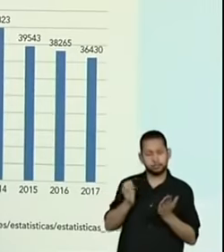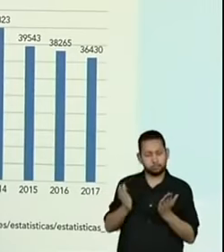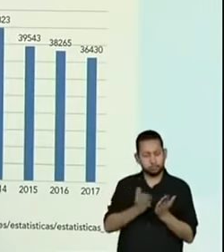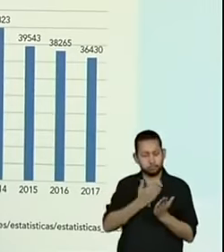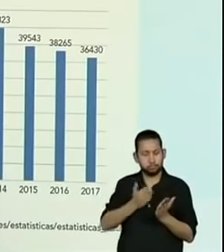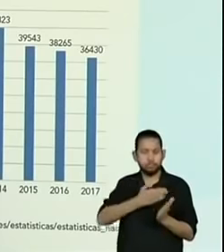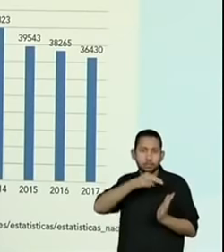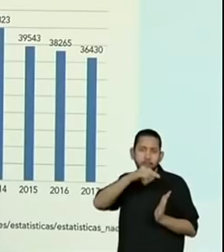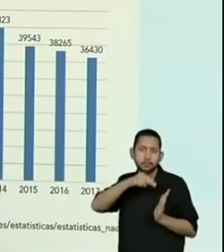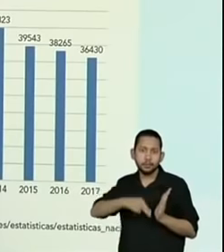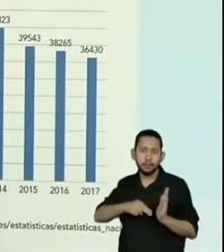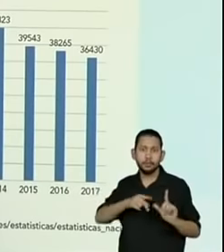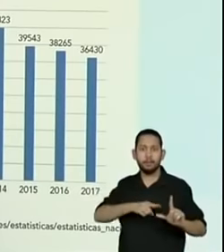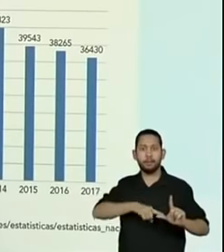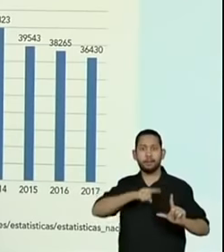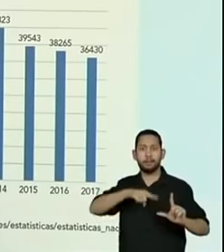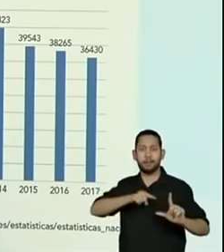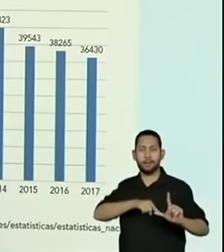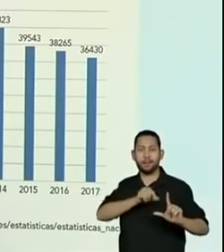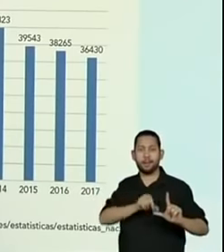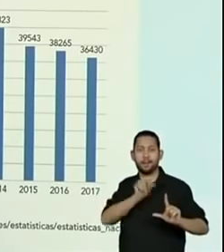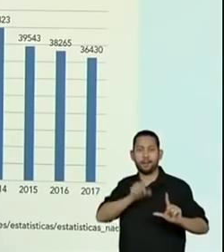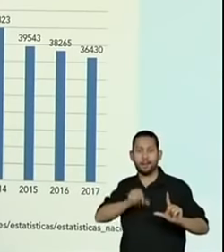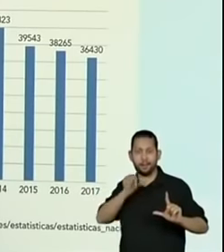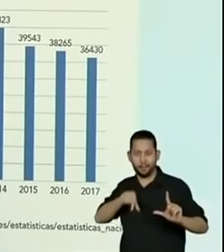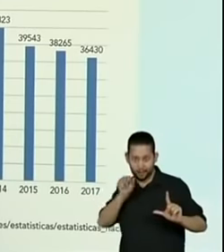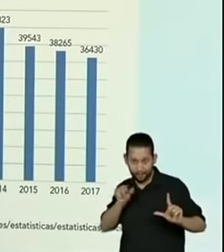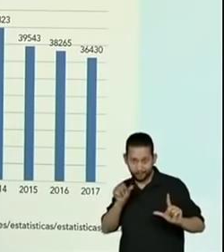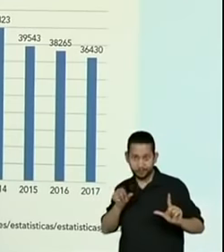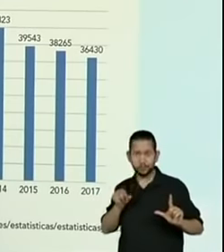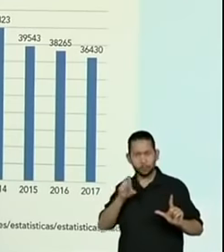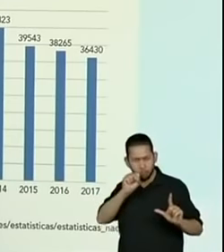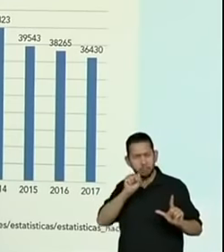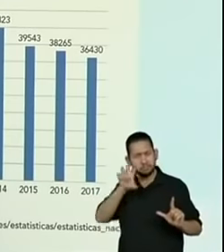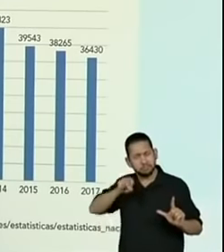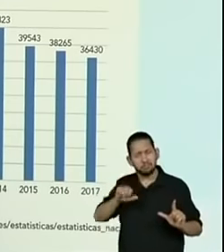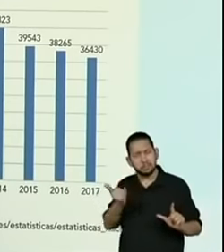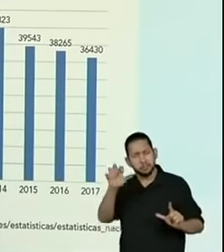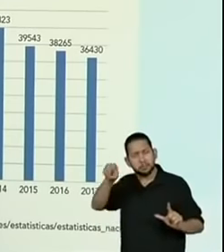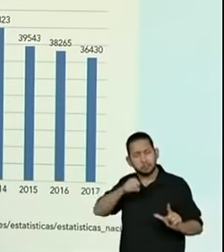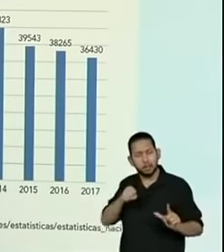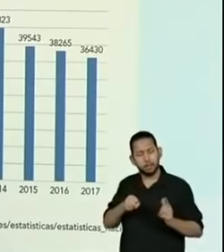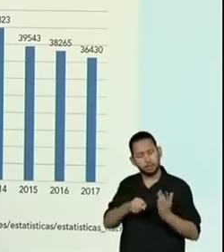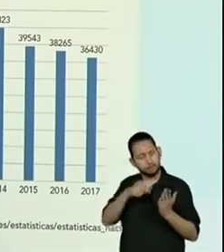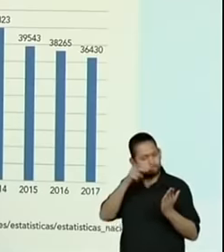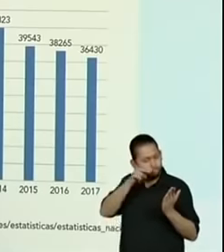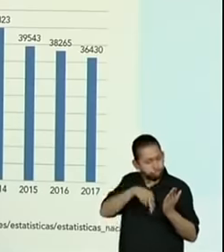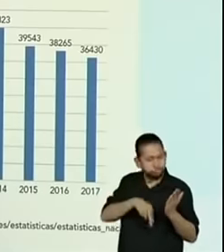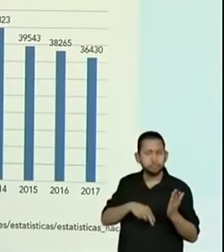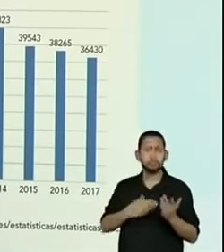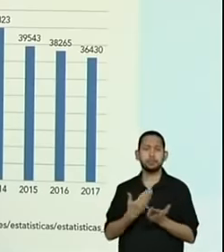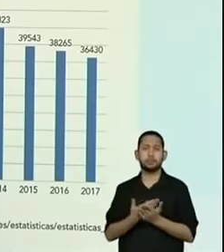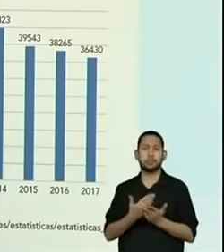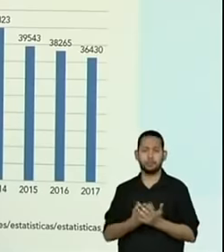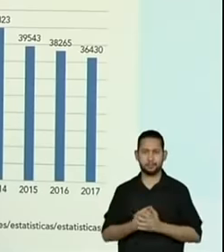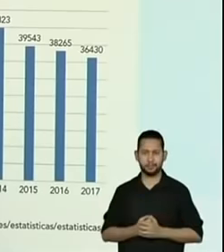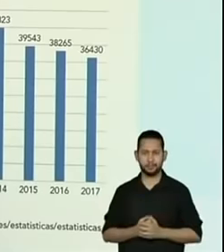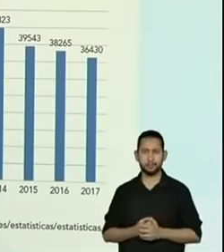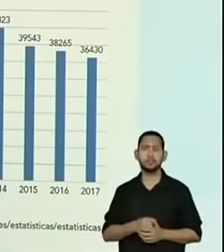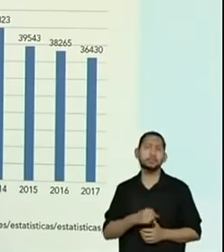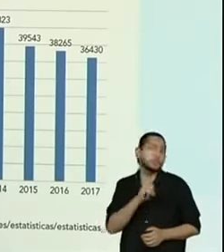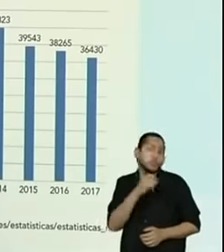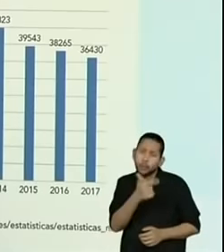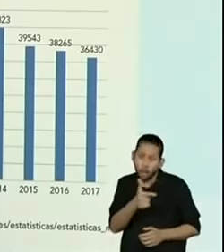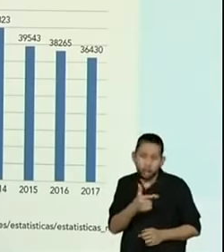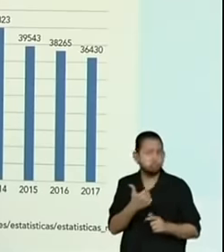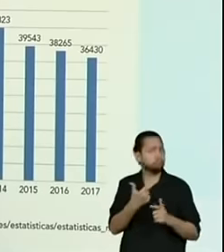mesmo gráfico e pode utilizar na nossa aula de hoje, ok? Volume 2. Quem não tiver, não tem problema nenhum, porque vai